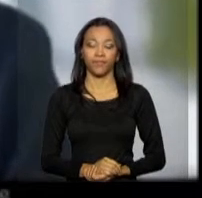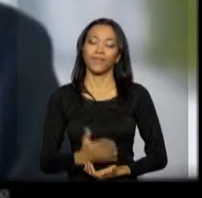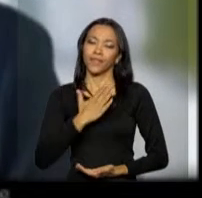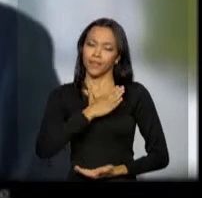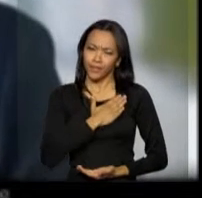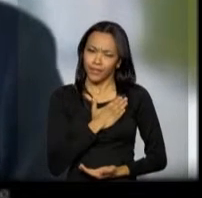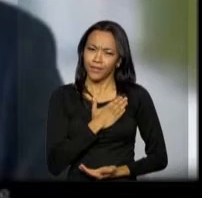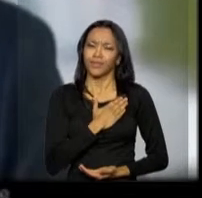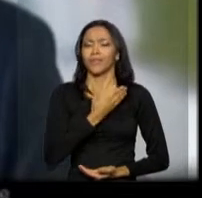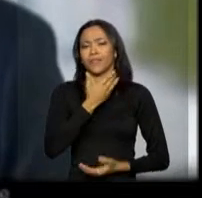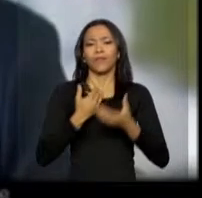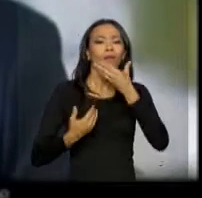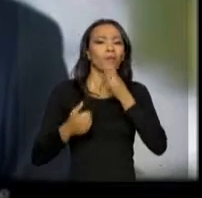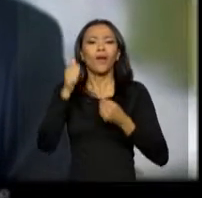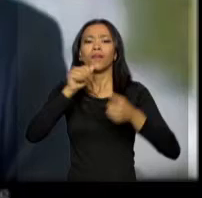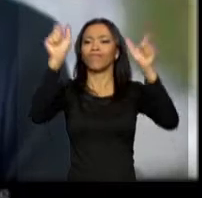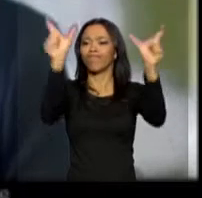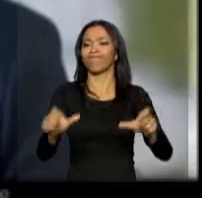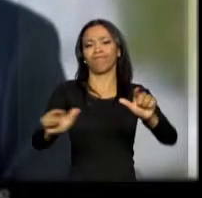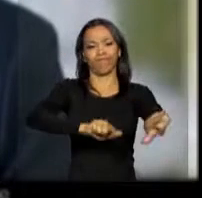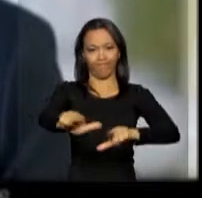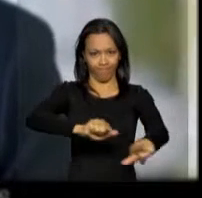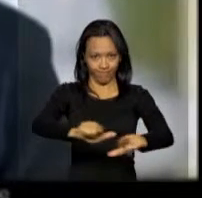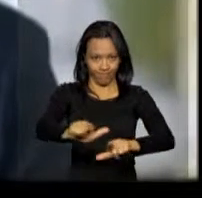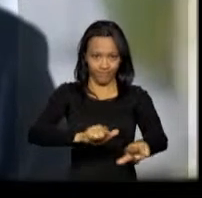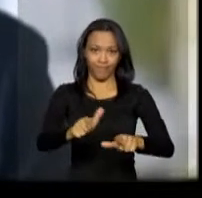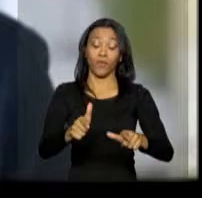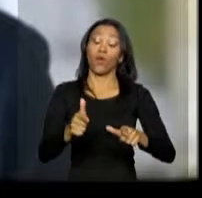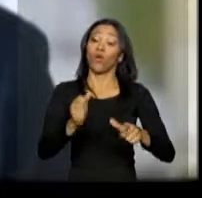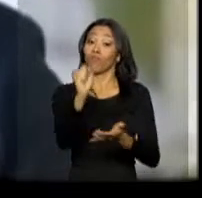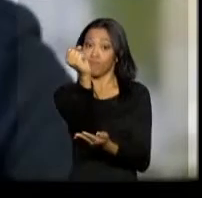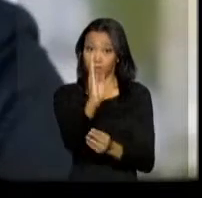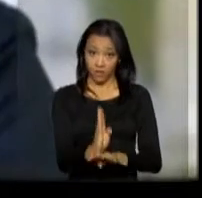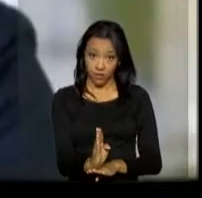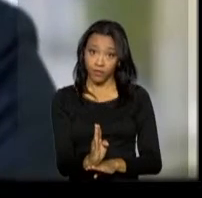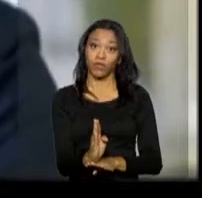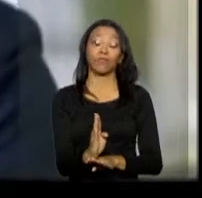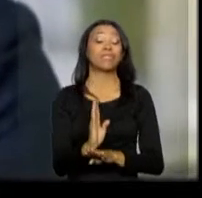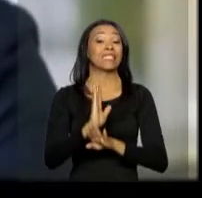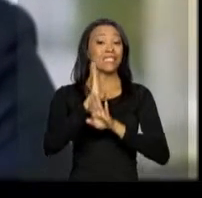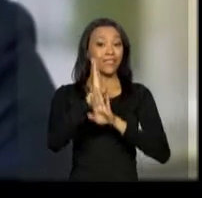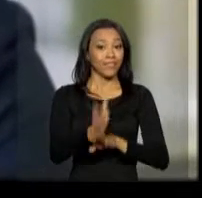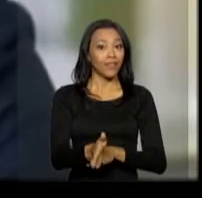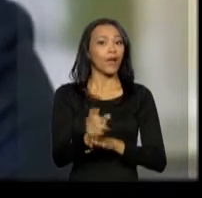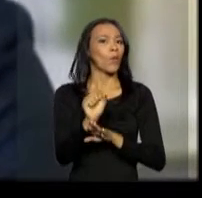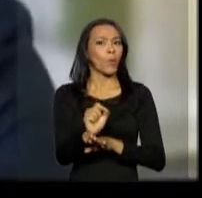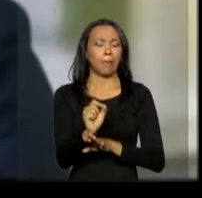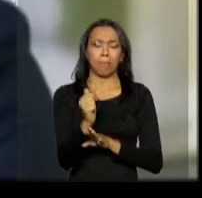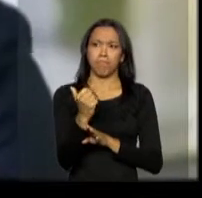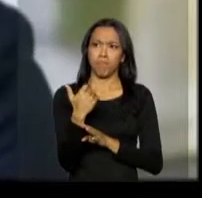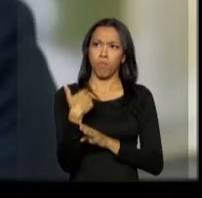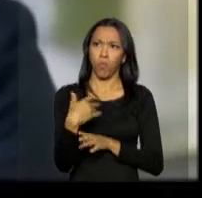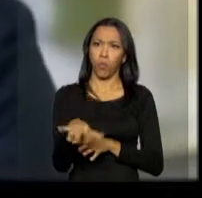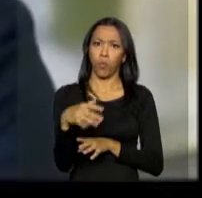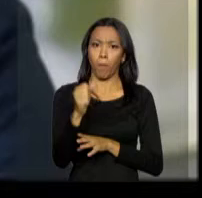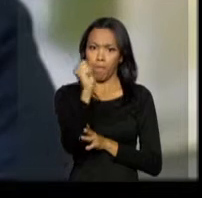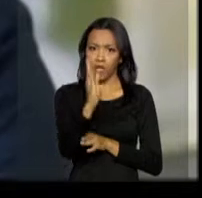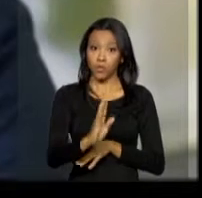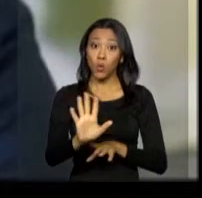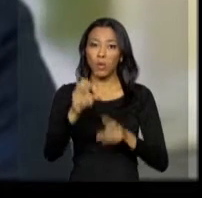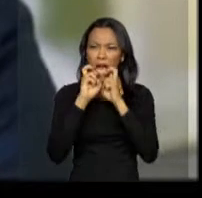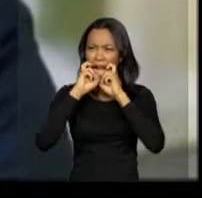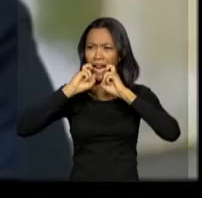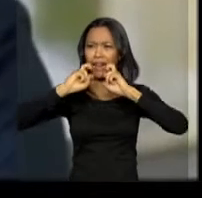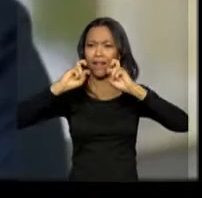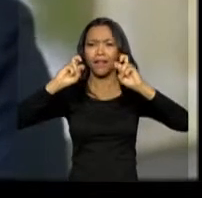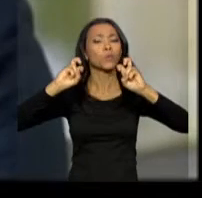Queridas trabalhadoras e queridos trabalhadores, o Brasil passou a ser mais Brasil quando o brado por